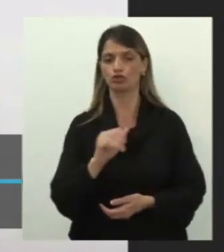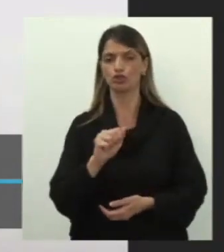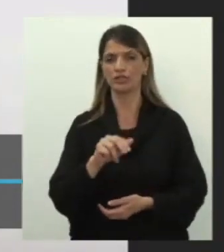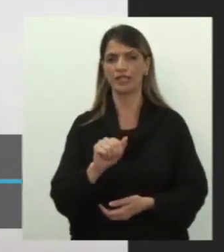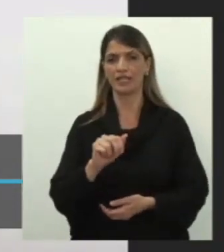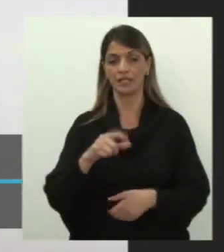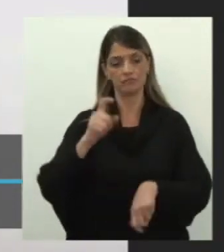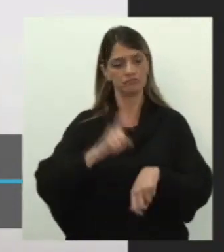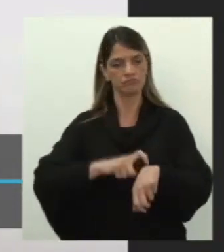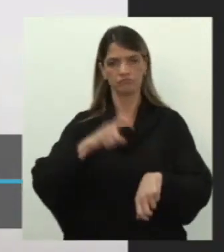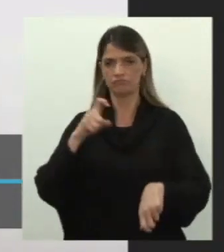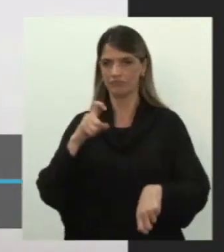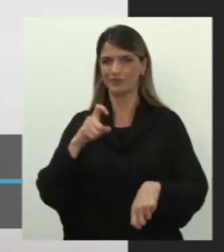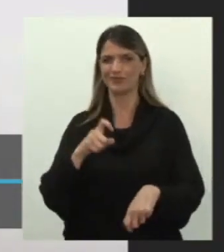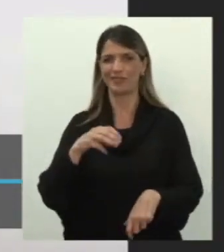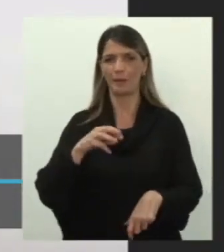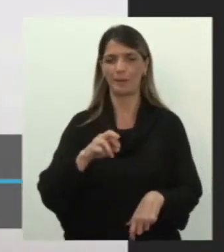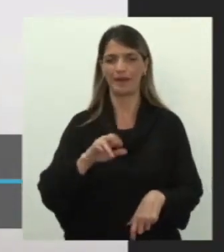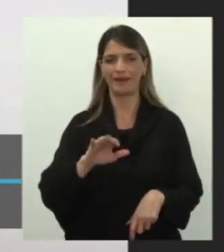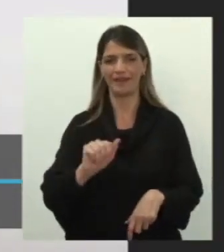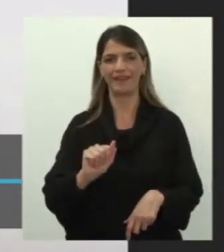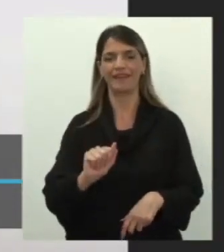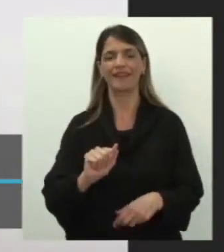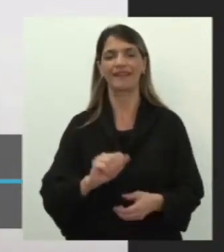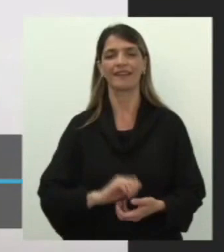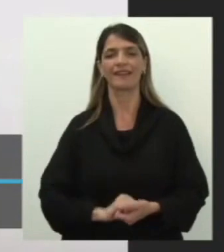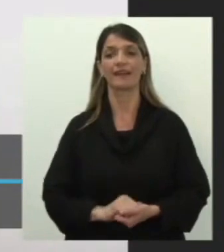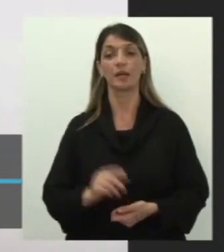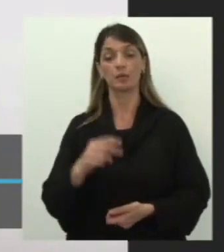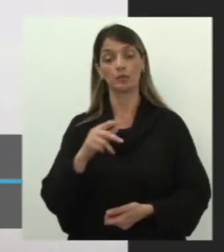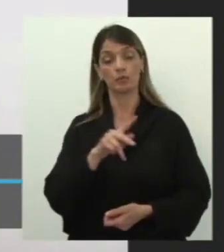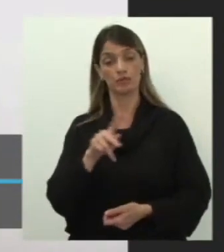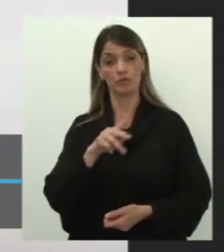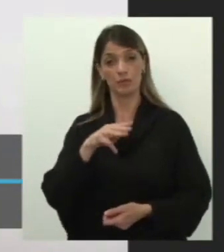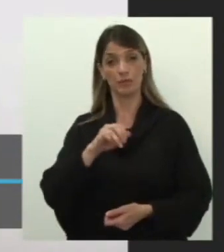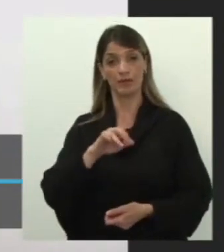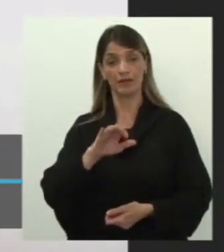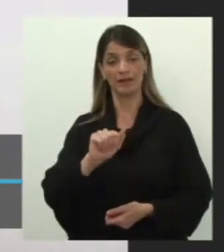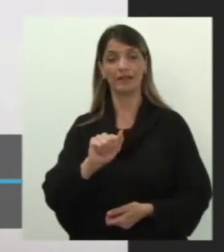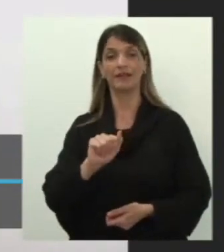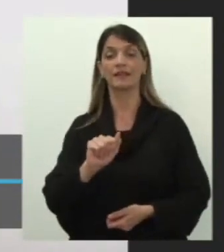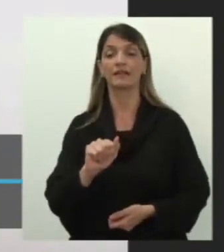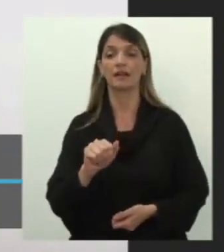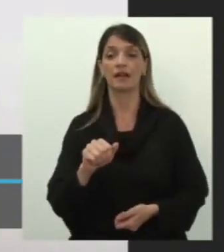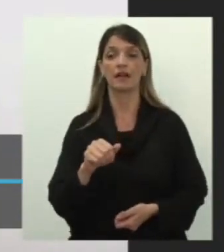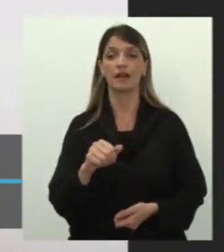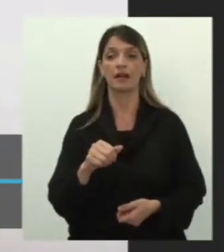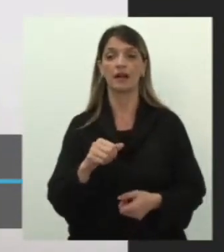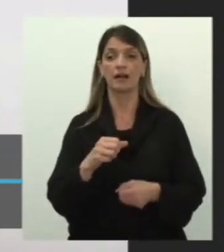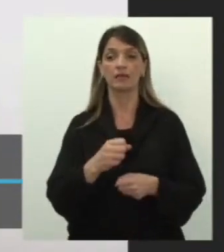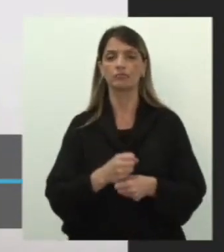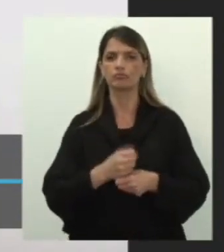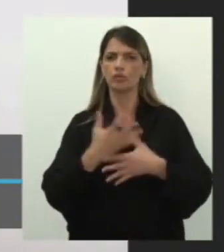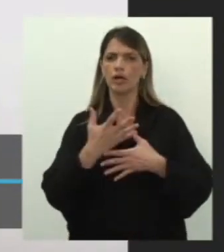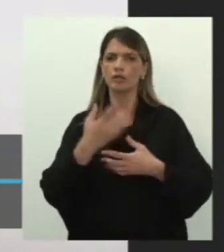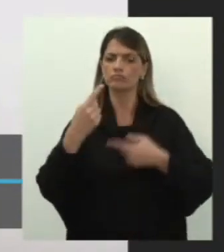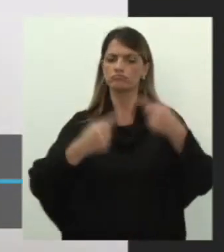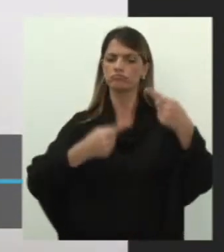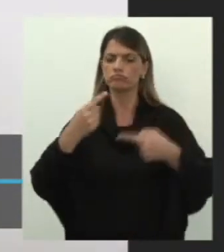tempo real, a professora Maria Eduarda menciona que é um chat de